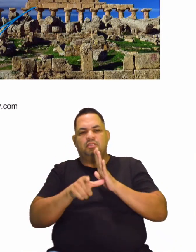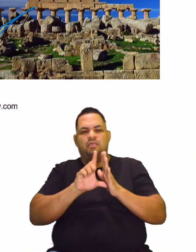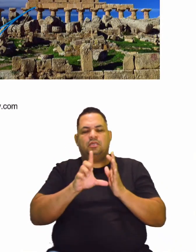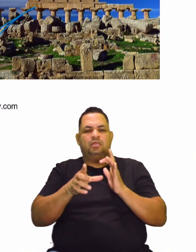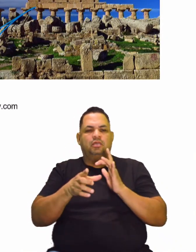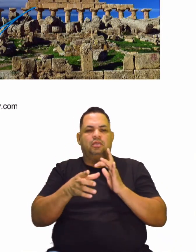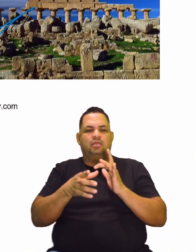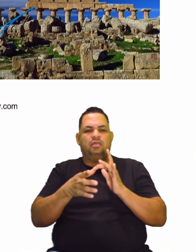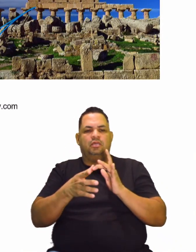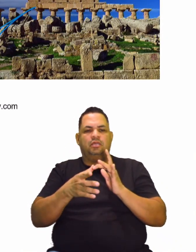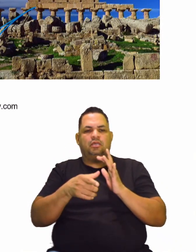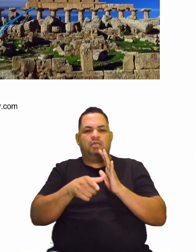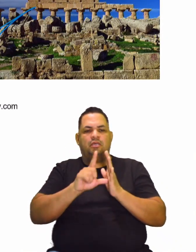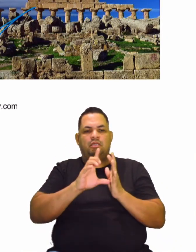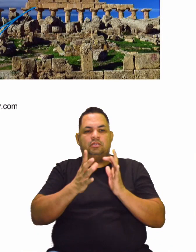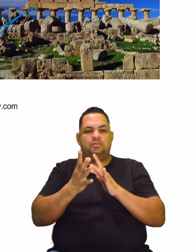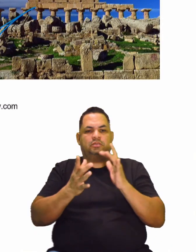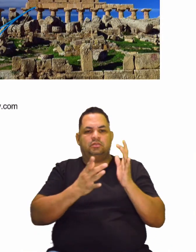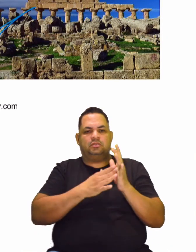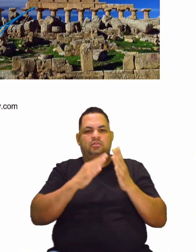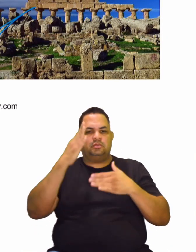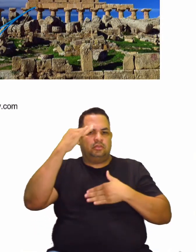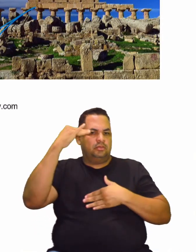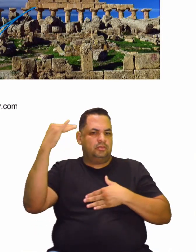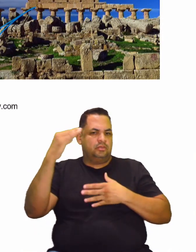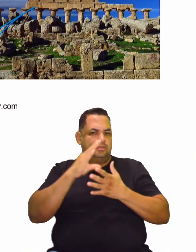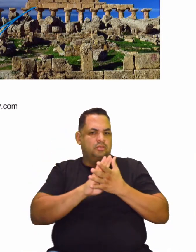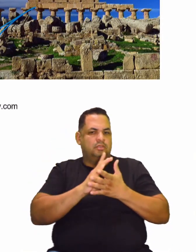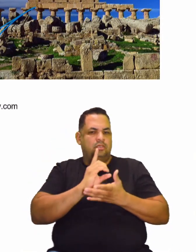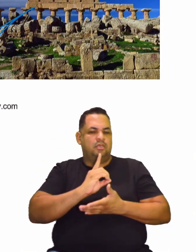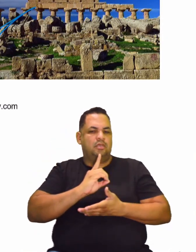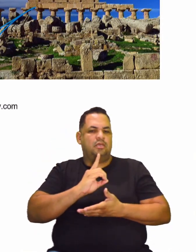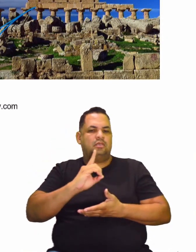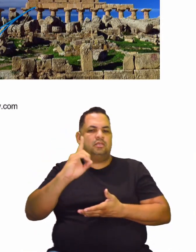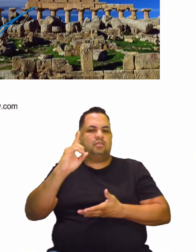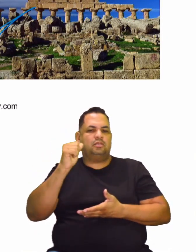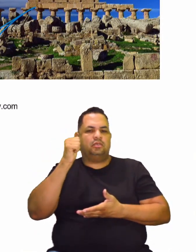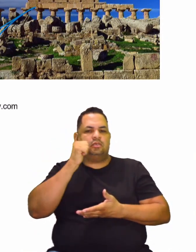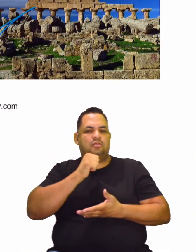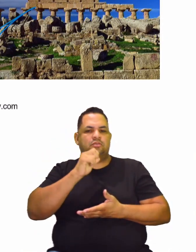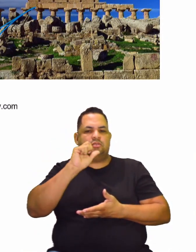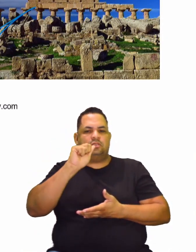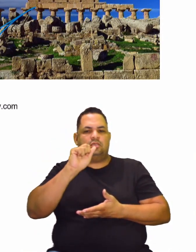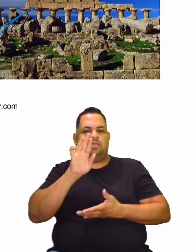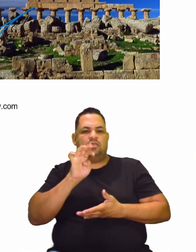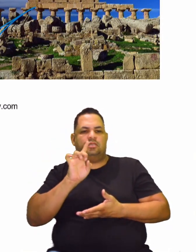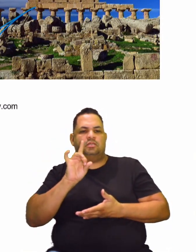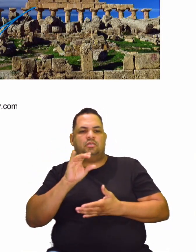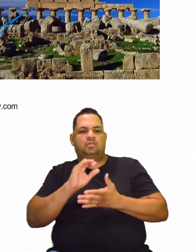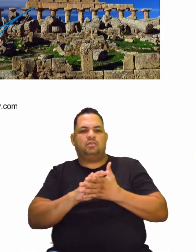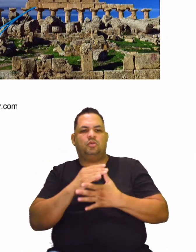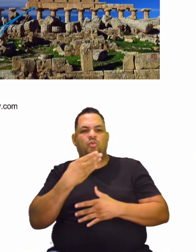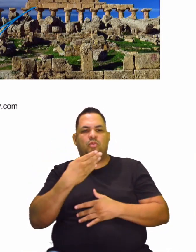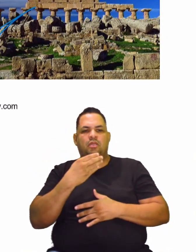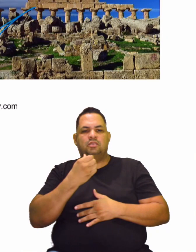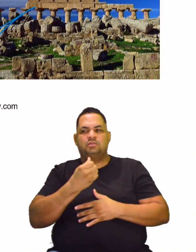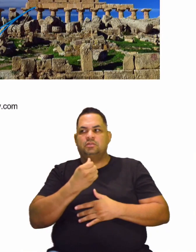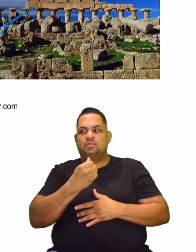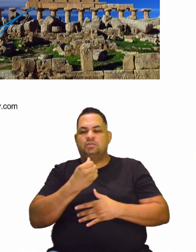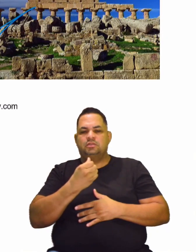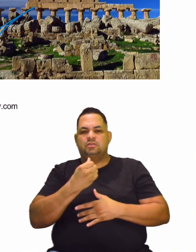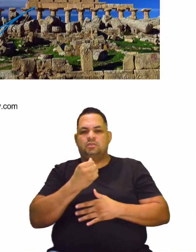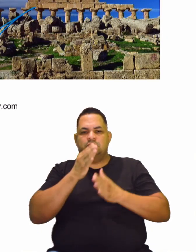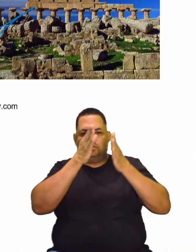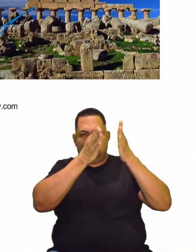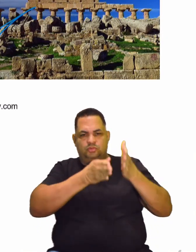deusa Atena, com 46 colunas externas, com mais de 10 metros de altura, 1,90